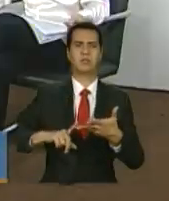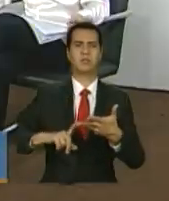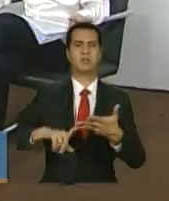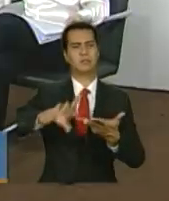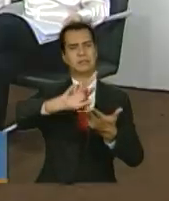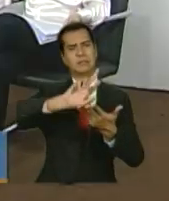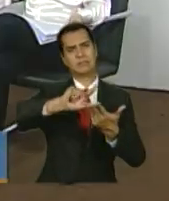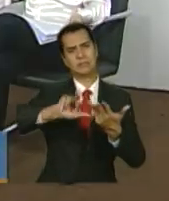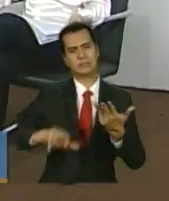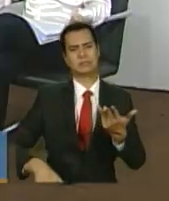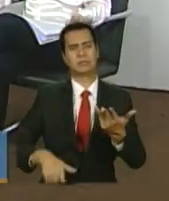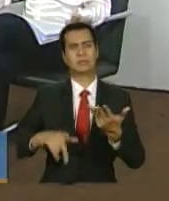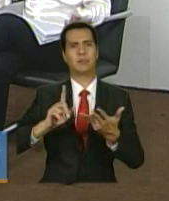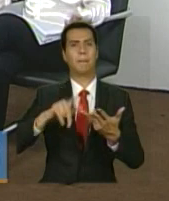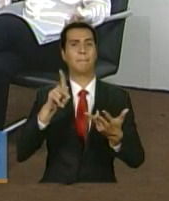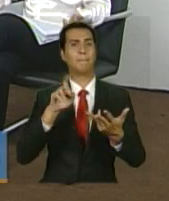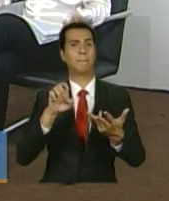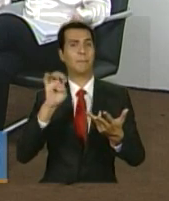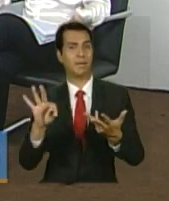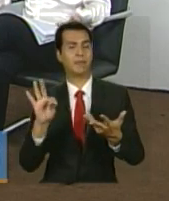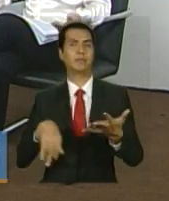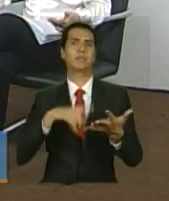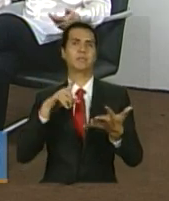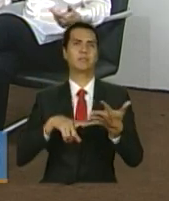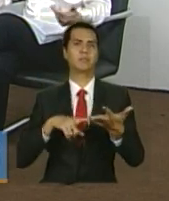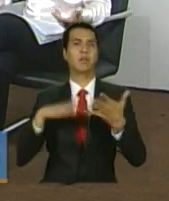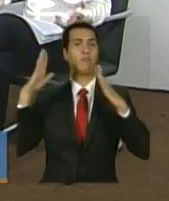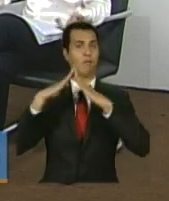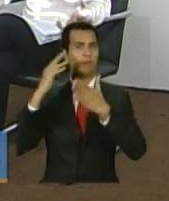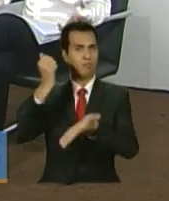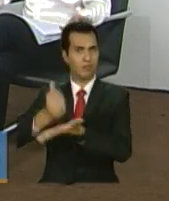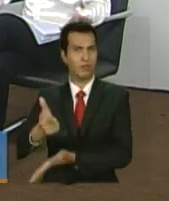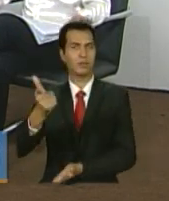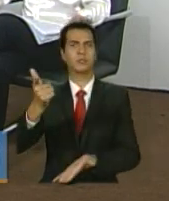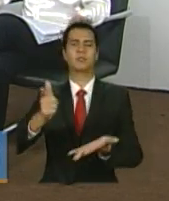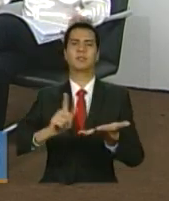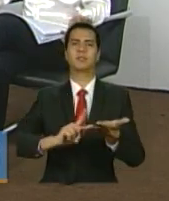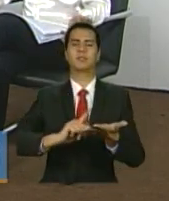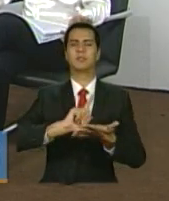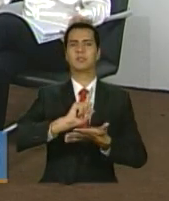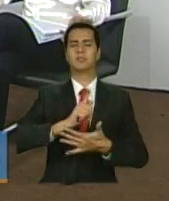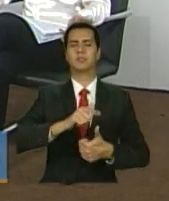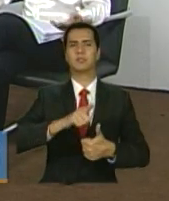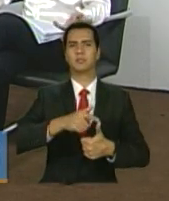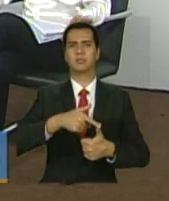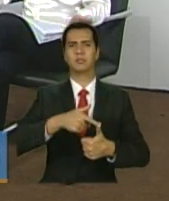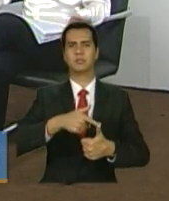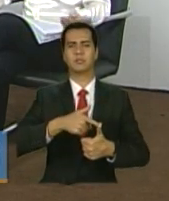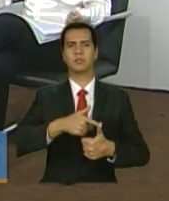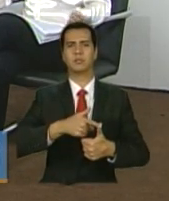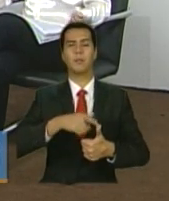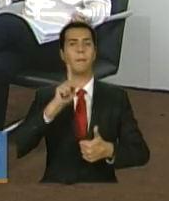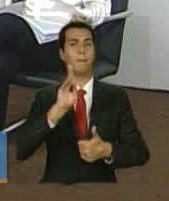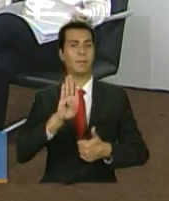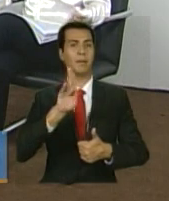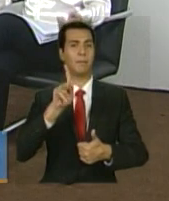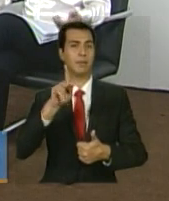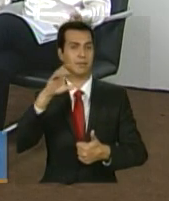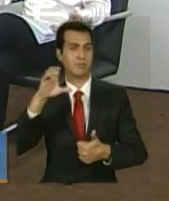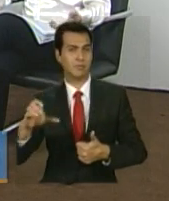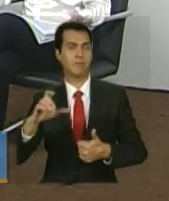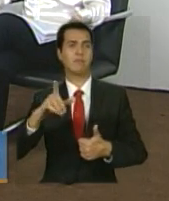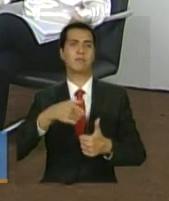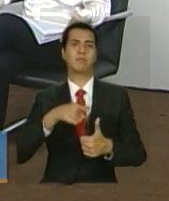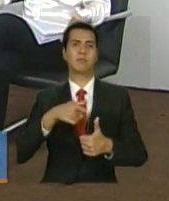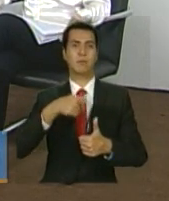O programas, PET, o PET, Minha Casa, né? Minha Minha Casa, Minha Vida. Vida, não é? O benefício de prestação continuada para